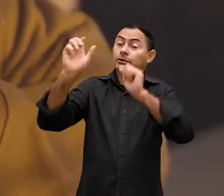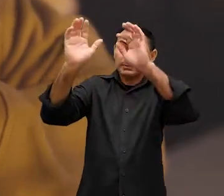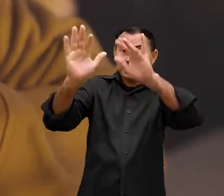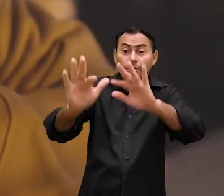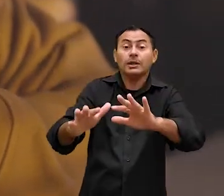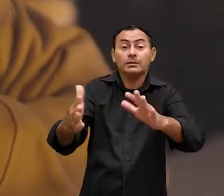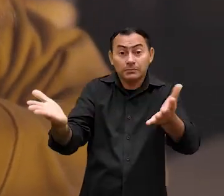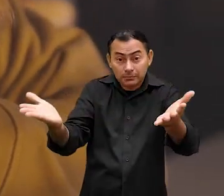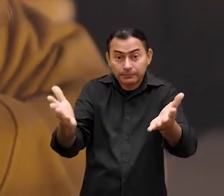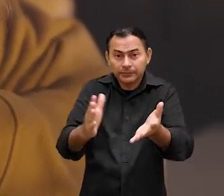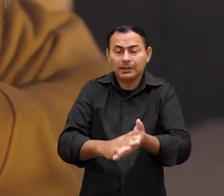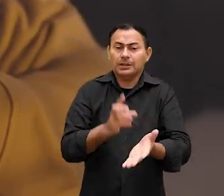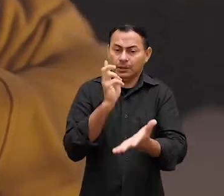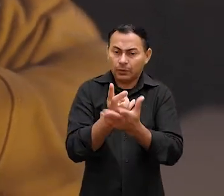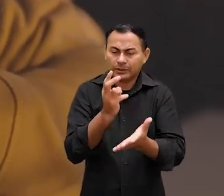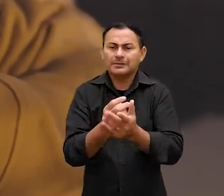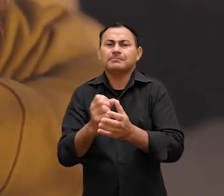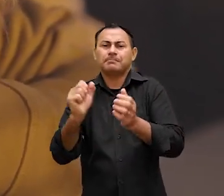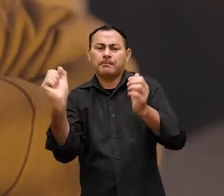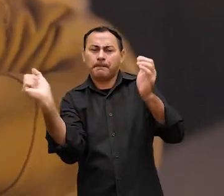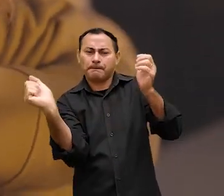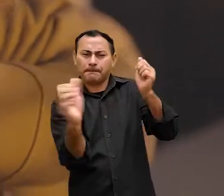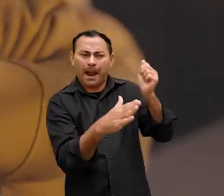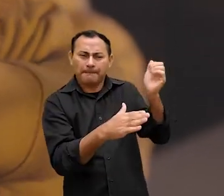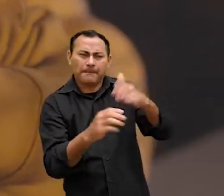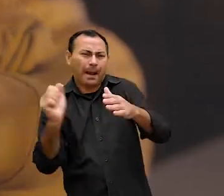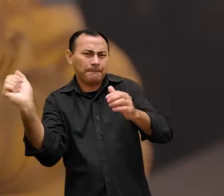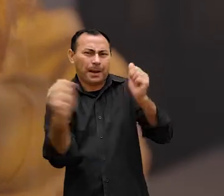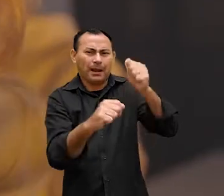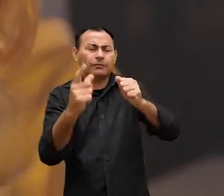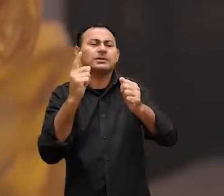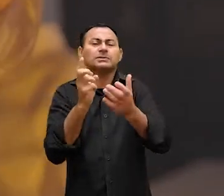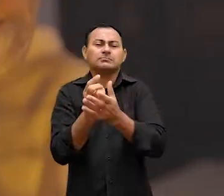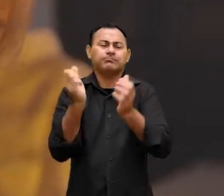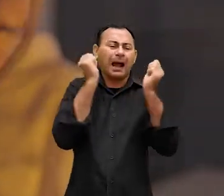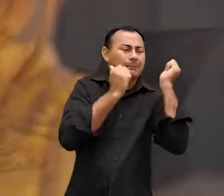abençoe. E se continuarem a bater, você continua a amar.